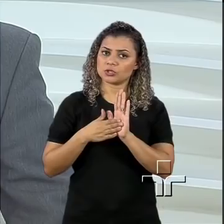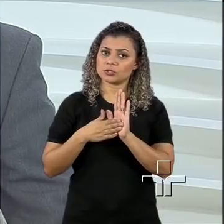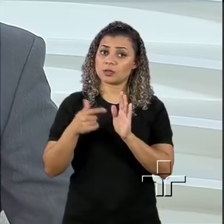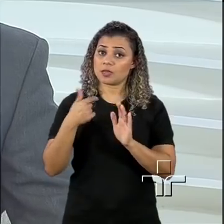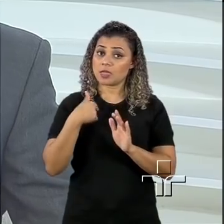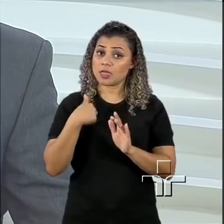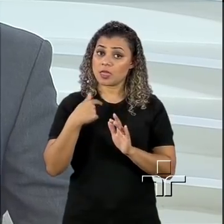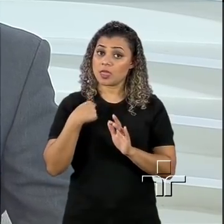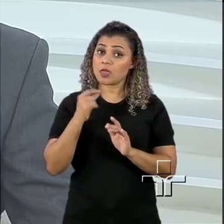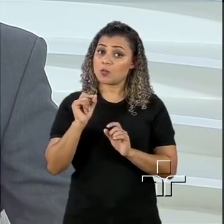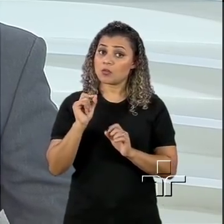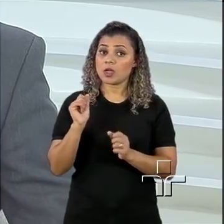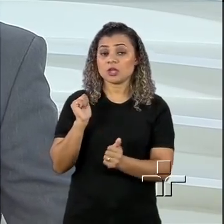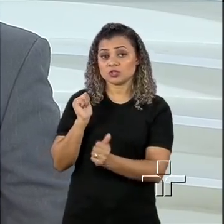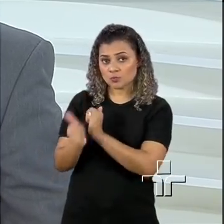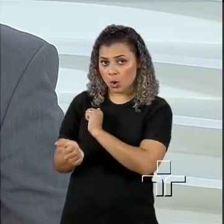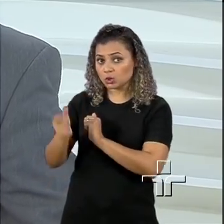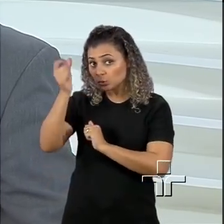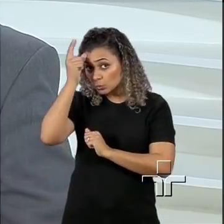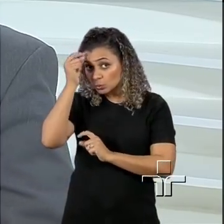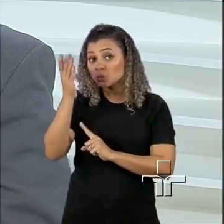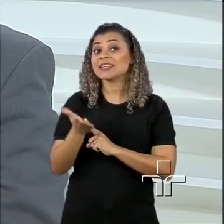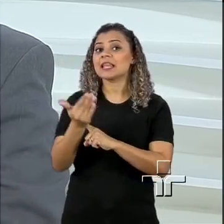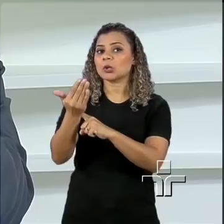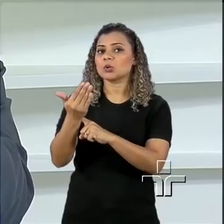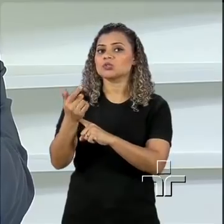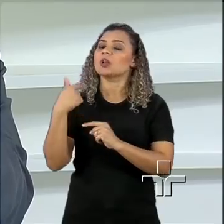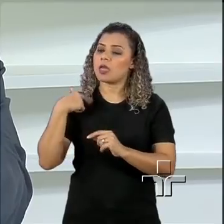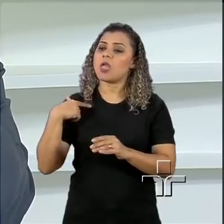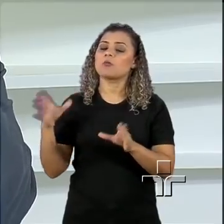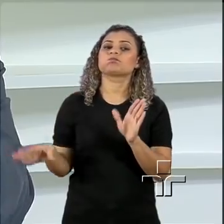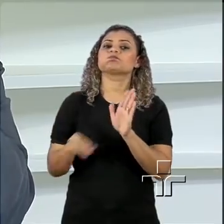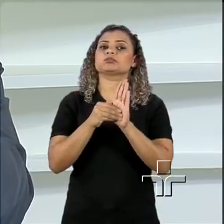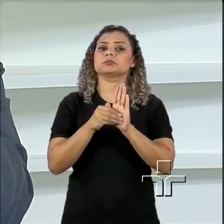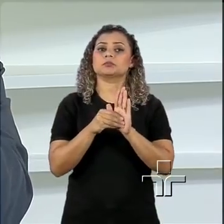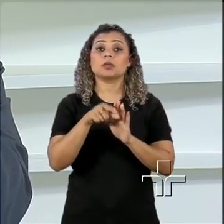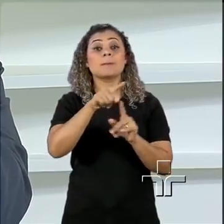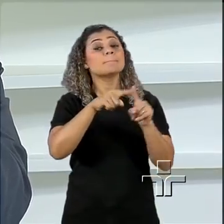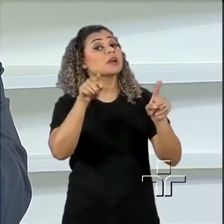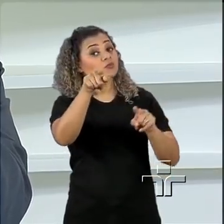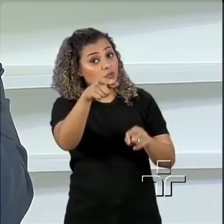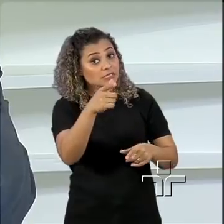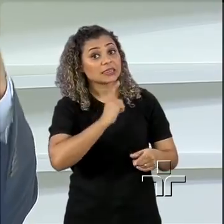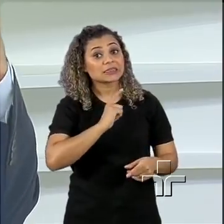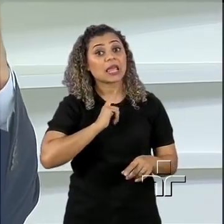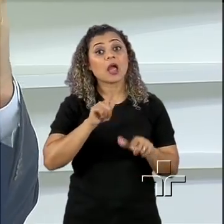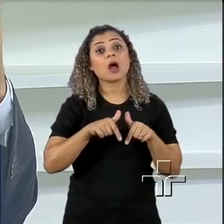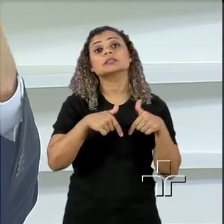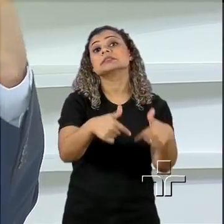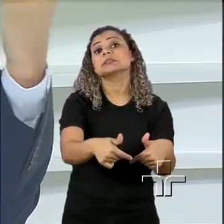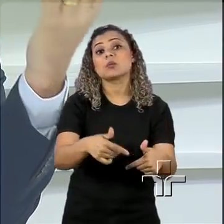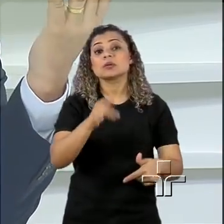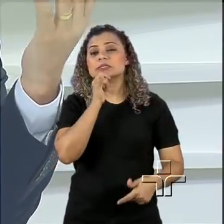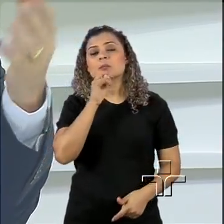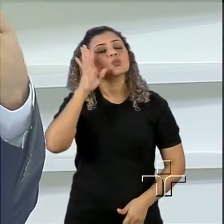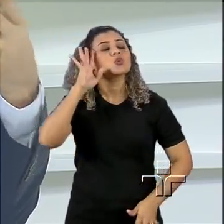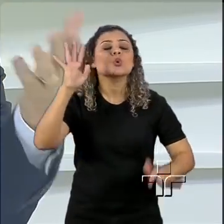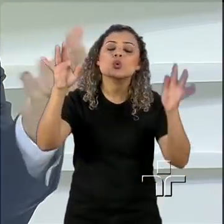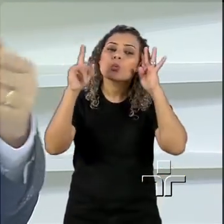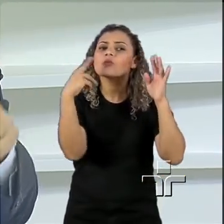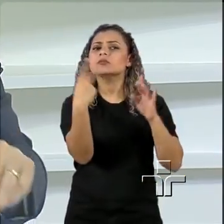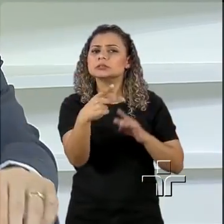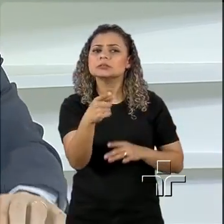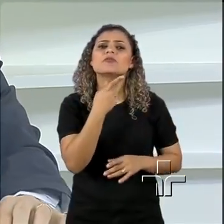com esporte, cultura e novas tecnologias. Porque mas aqui tem uma medida assim que o senhor gostaria de tomar, que o senhor já sonhou? Eu só imagino que o senhor já